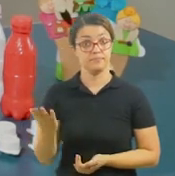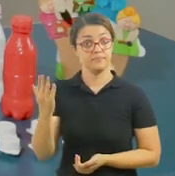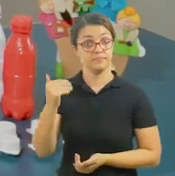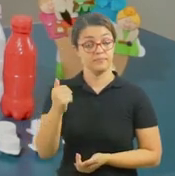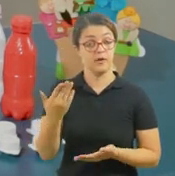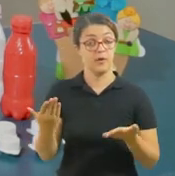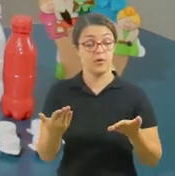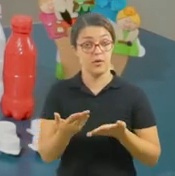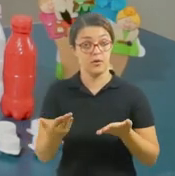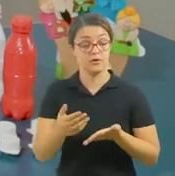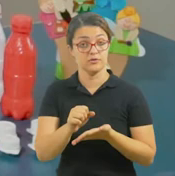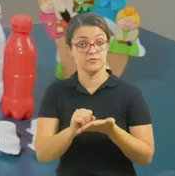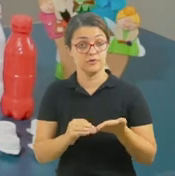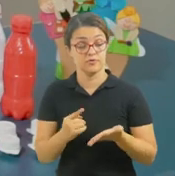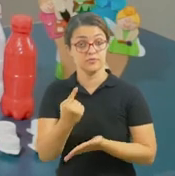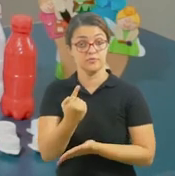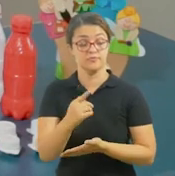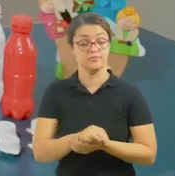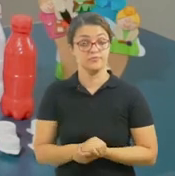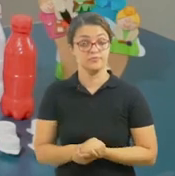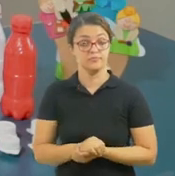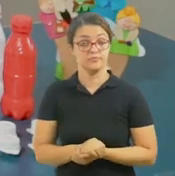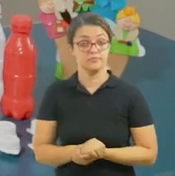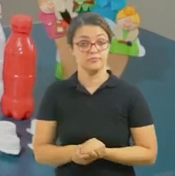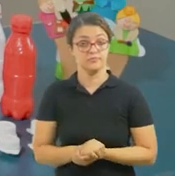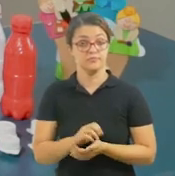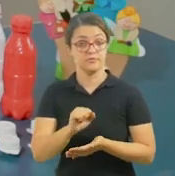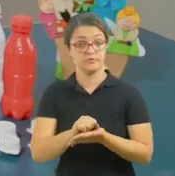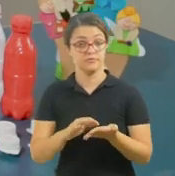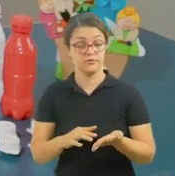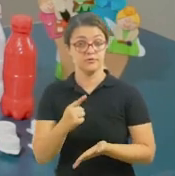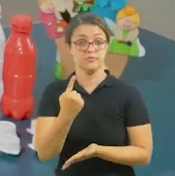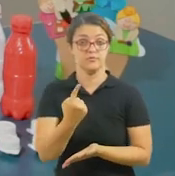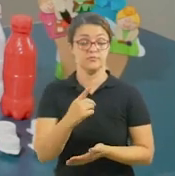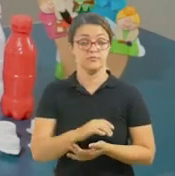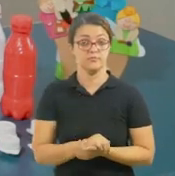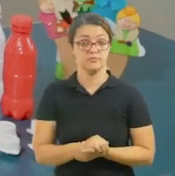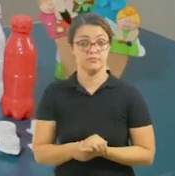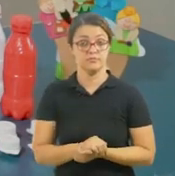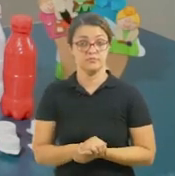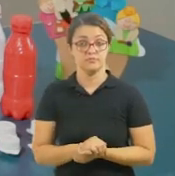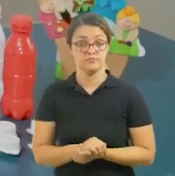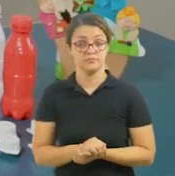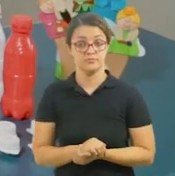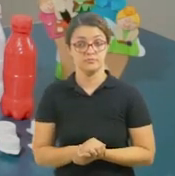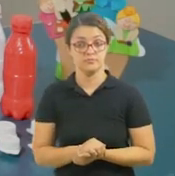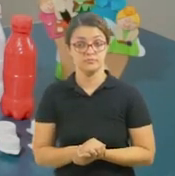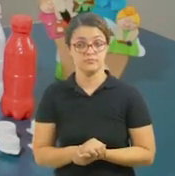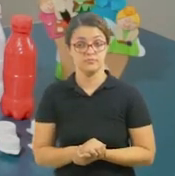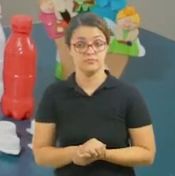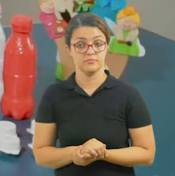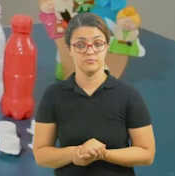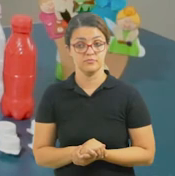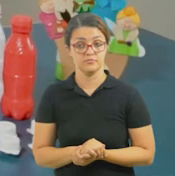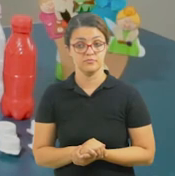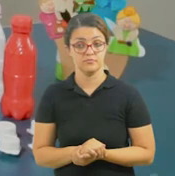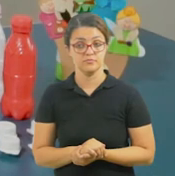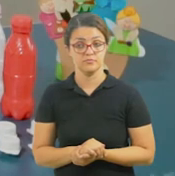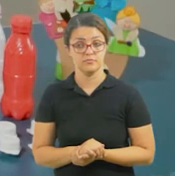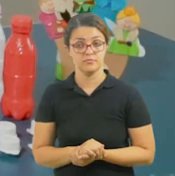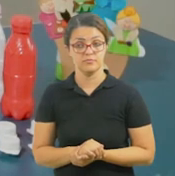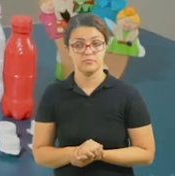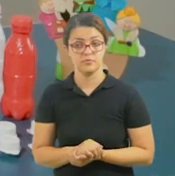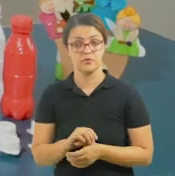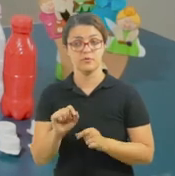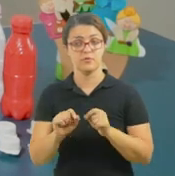Vamos agora à atividade número 1. Na atividade 1, nós vamos falar sobre os cientistas. Nesse